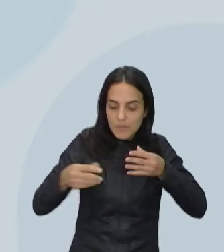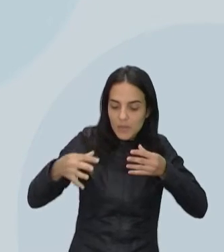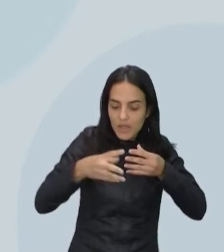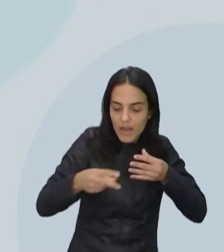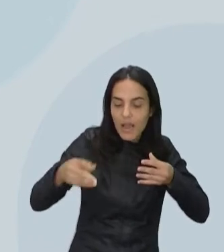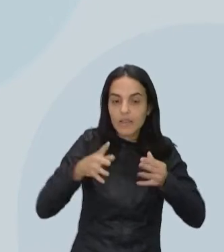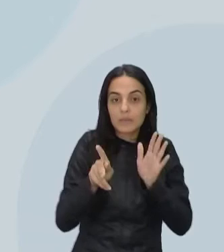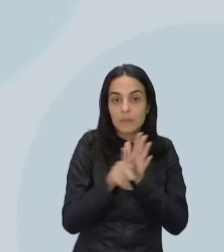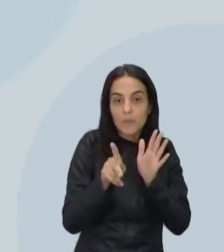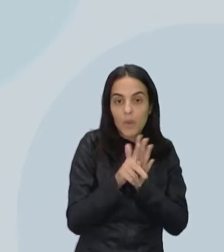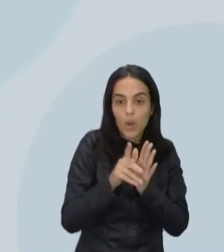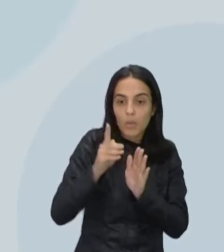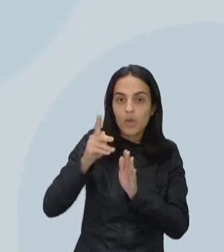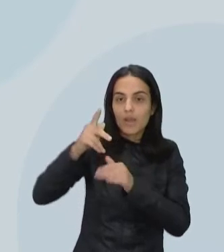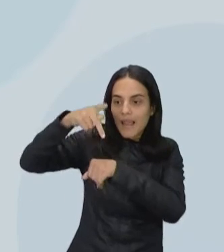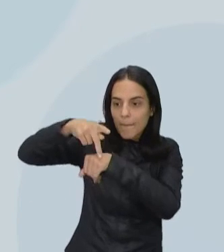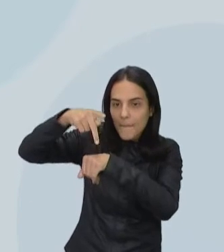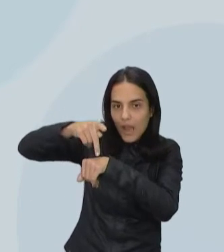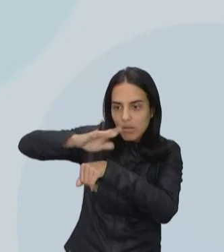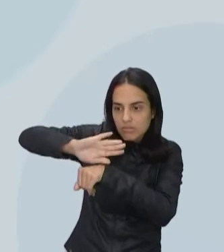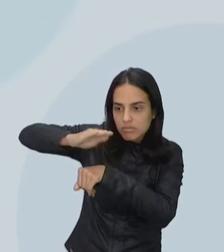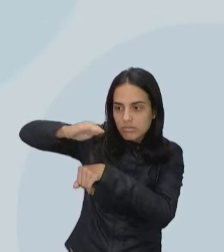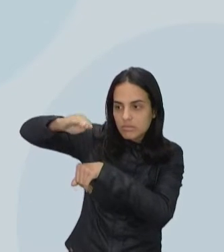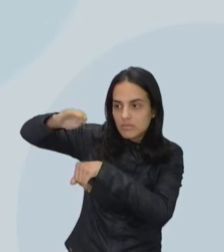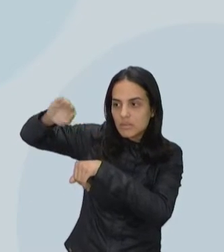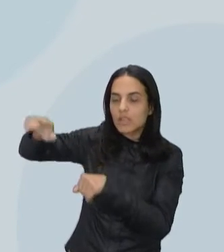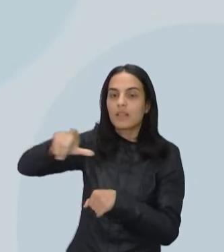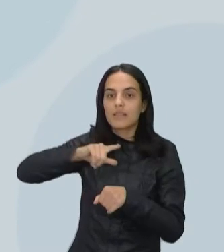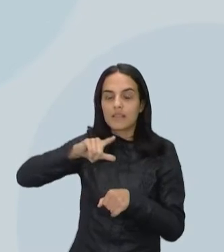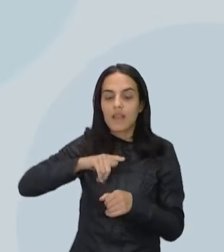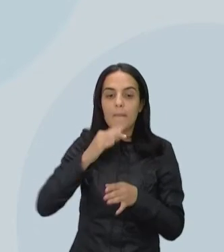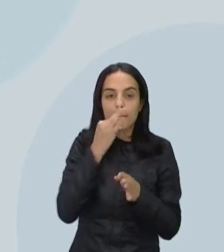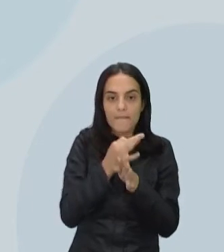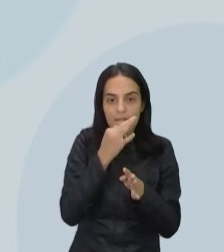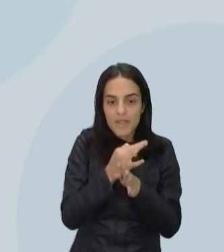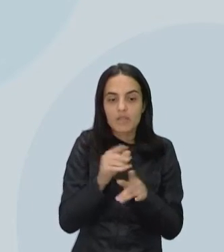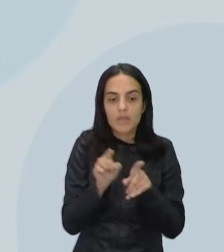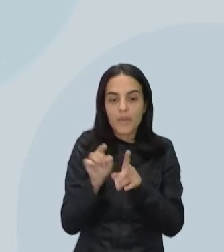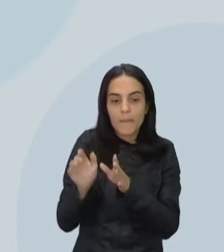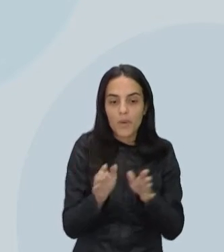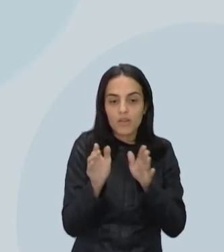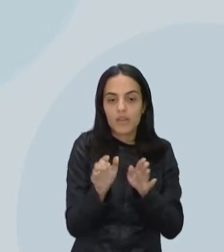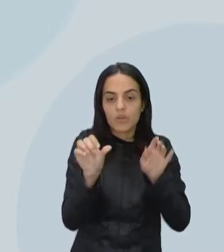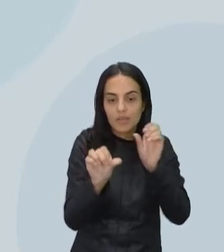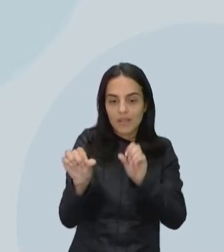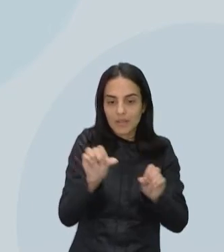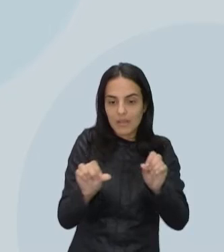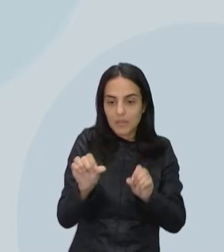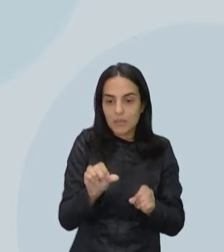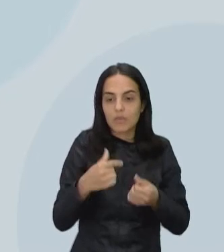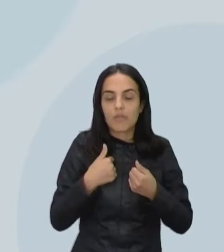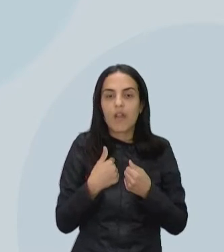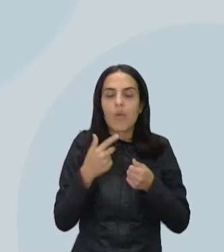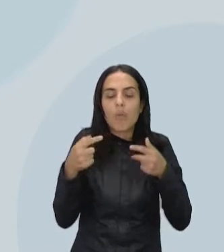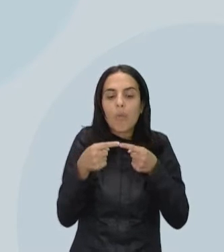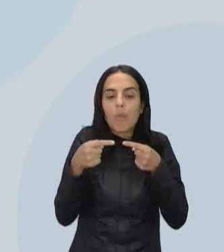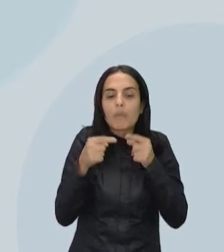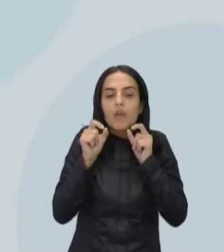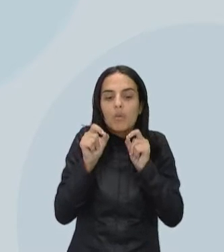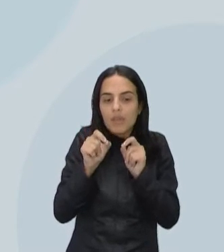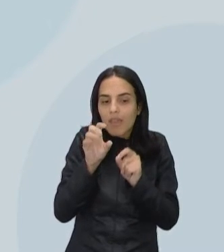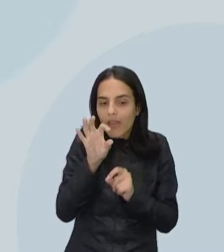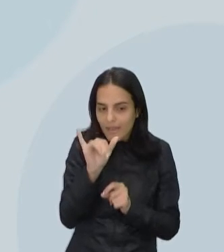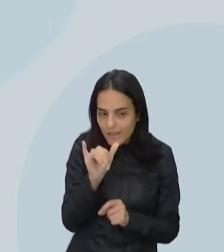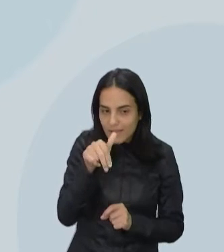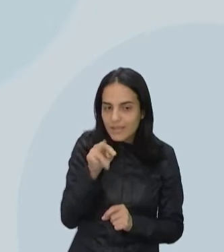rochas são desagregados por meio de processos físicos e por meio de processos químicos. Então, o que vai ser o intemperismo?